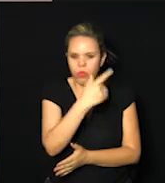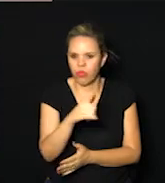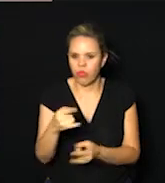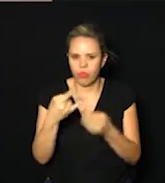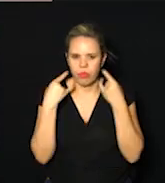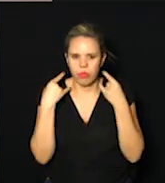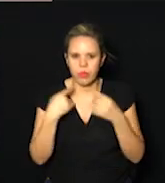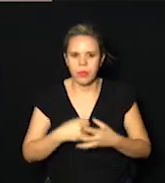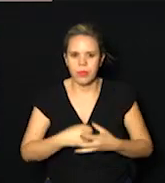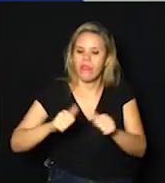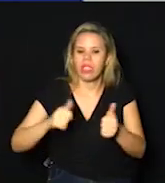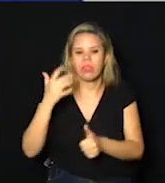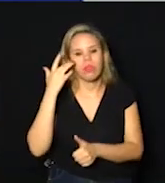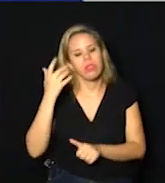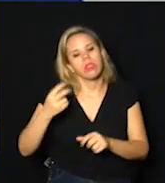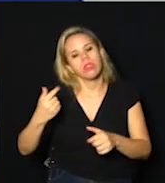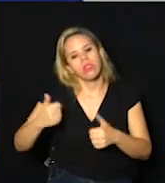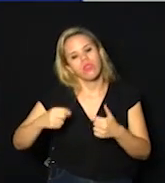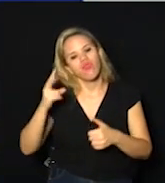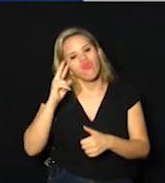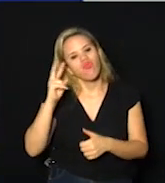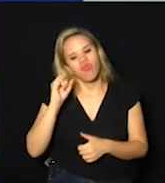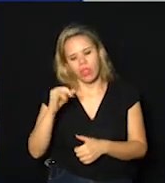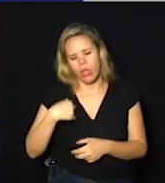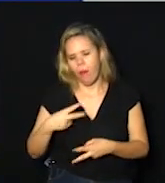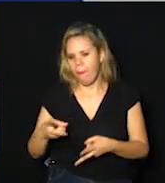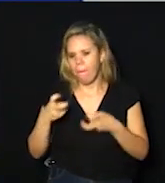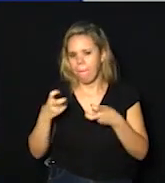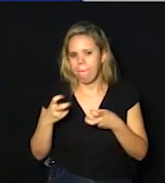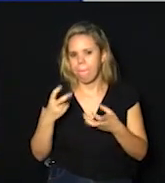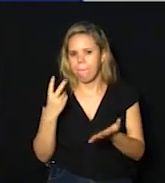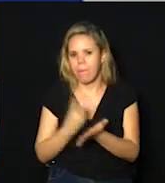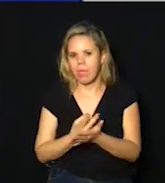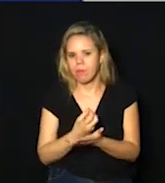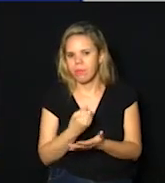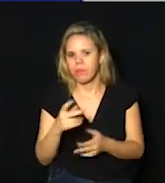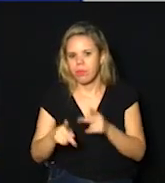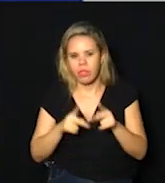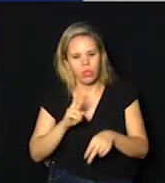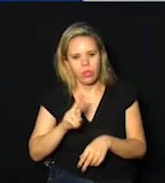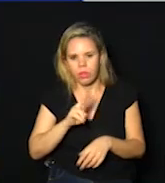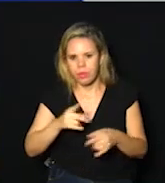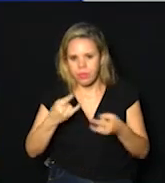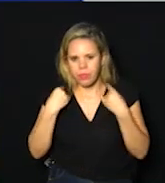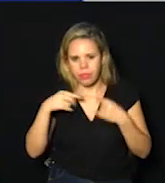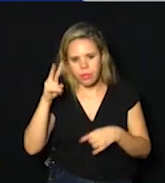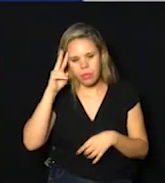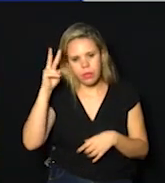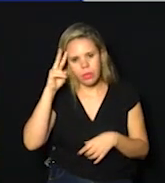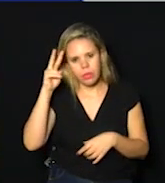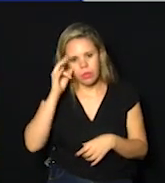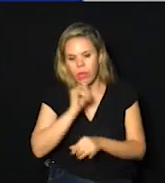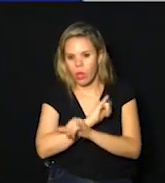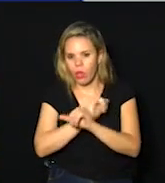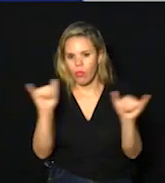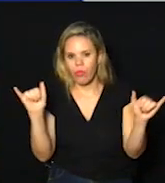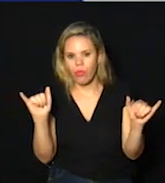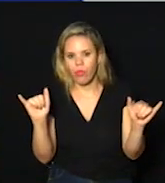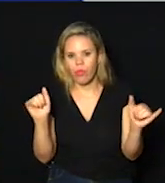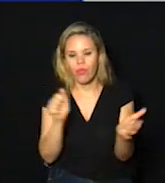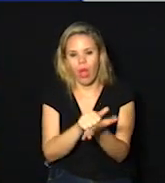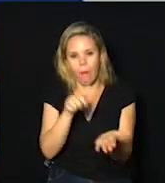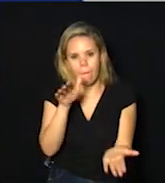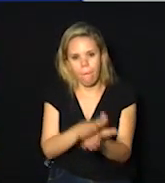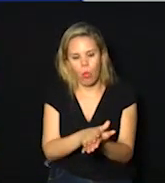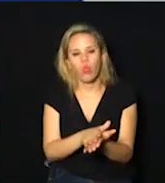sem a máscara. Se eu perceber esse mesmo quadro, na segunda-feira eu noticio a multa